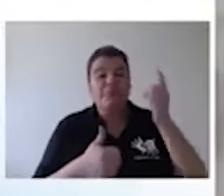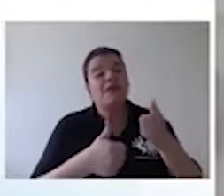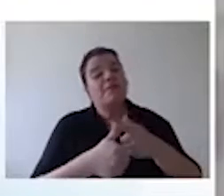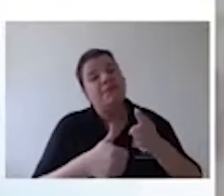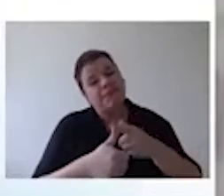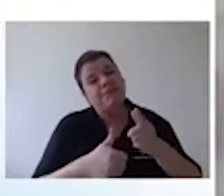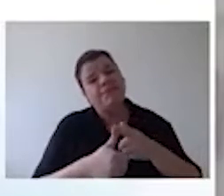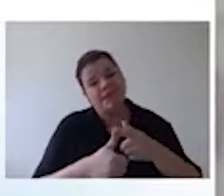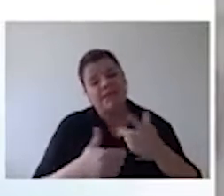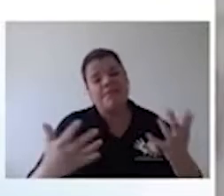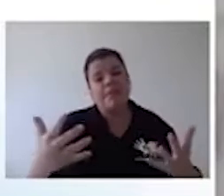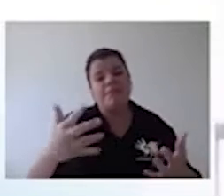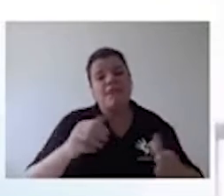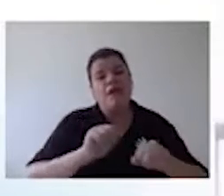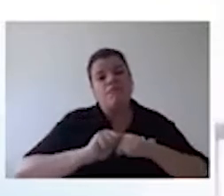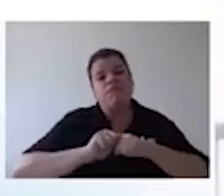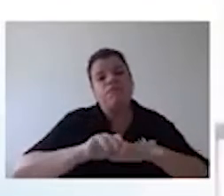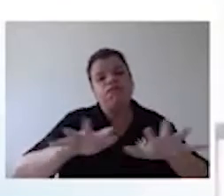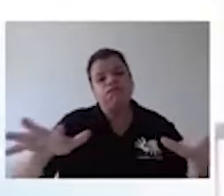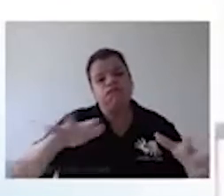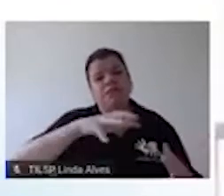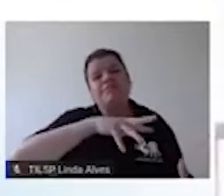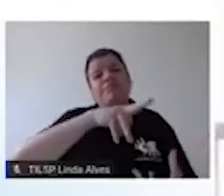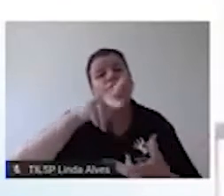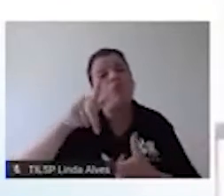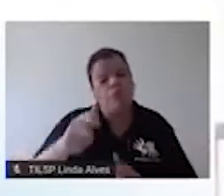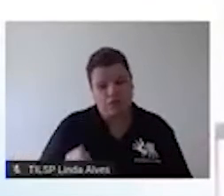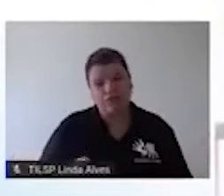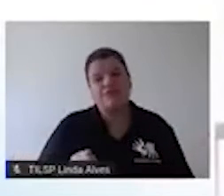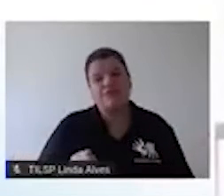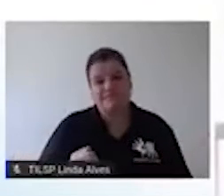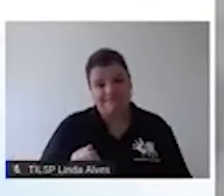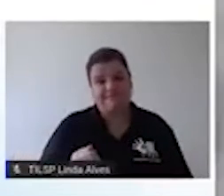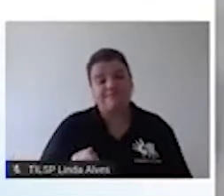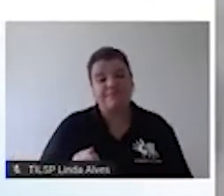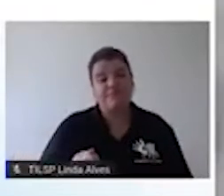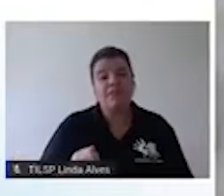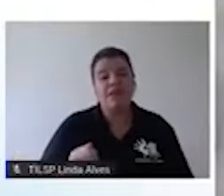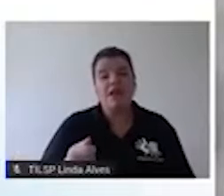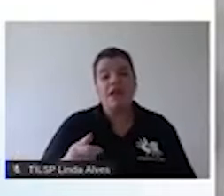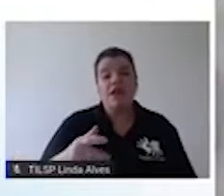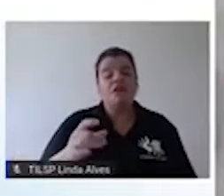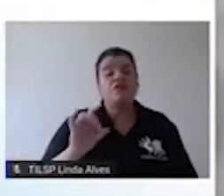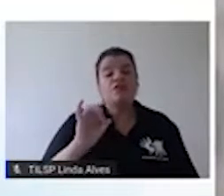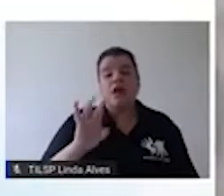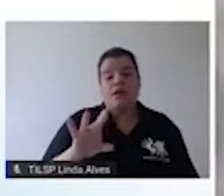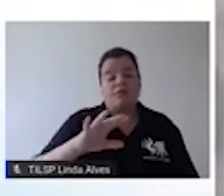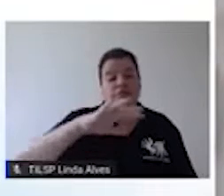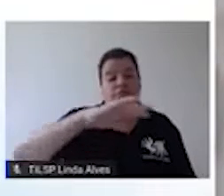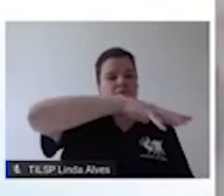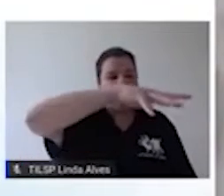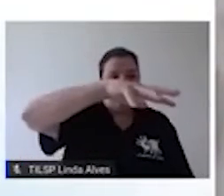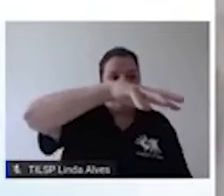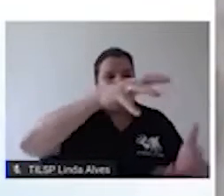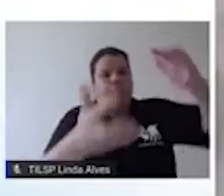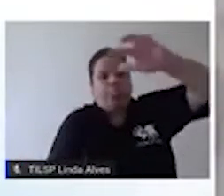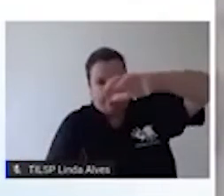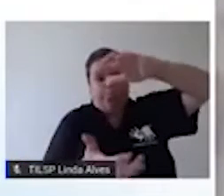pandemia no mundo, não é? Ok. Porque ela, na verdade, colocou o mundo de cabeça para baixo. Tá.